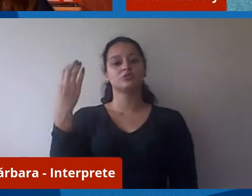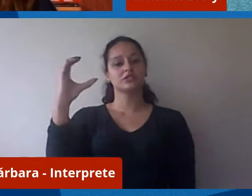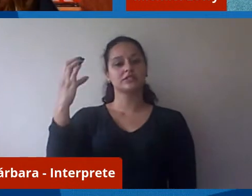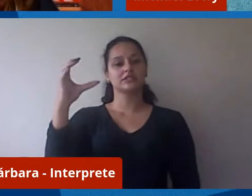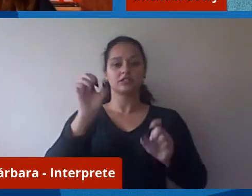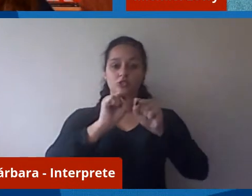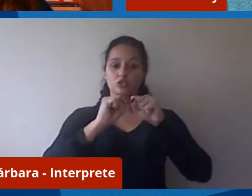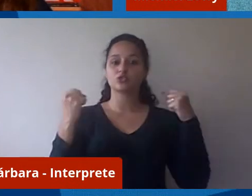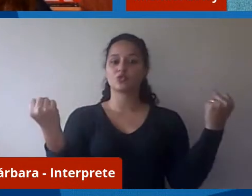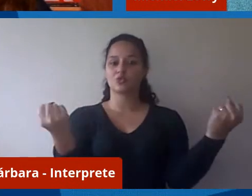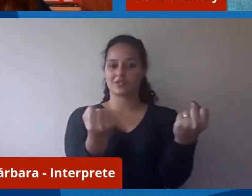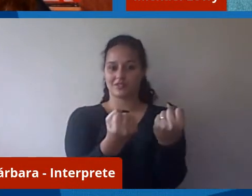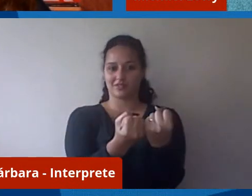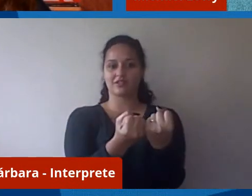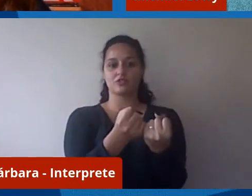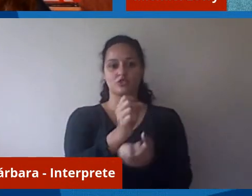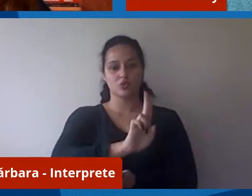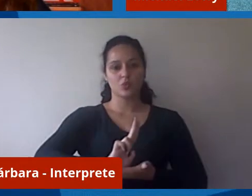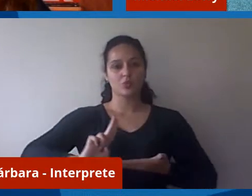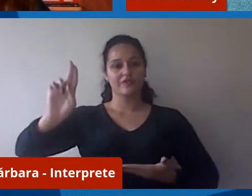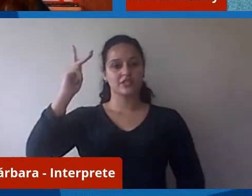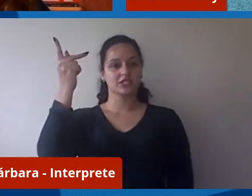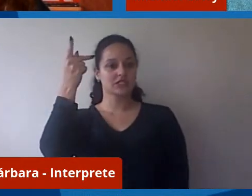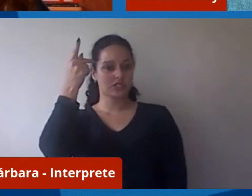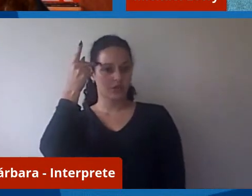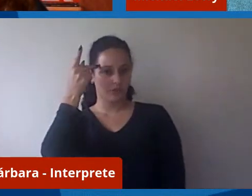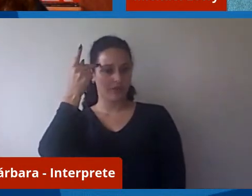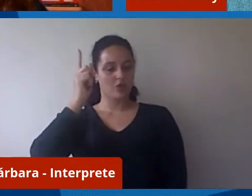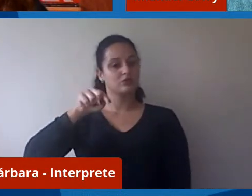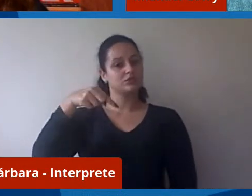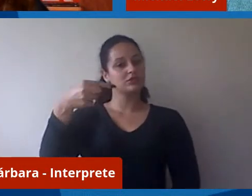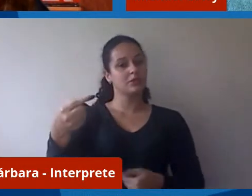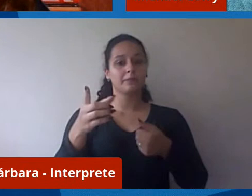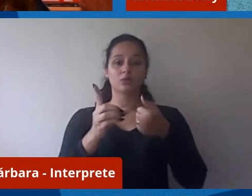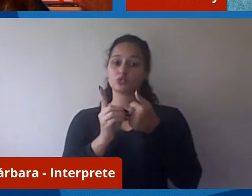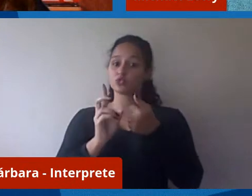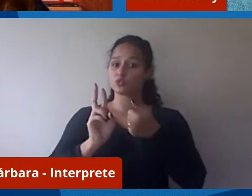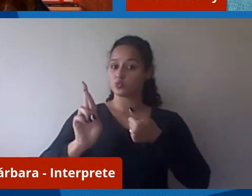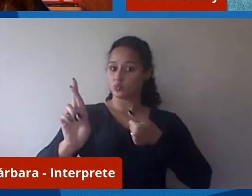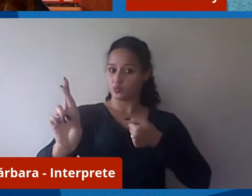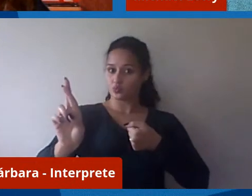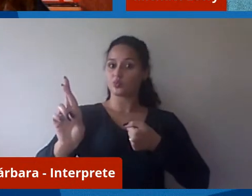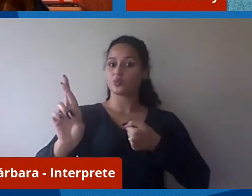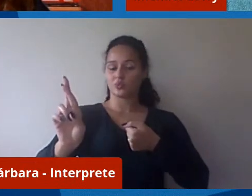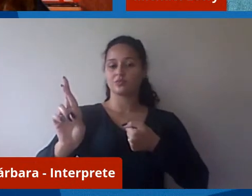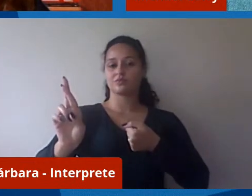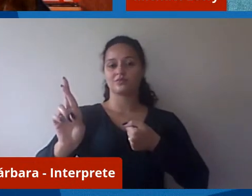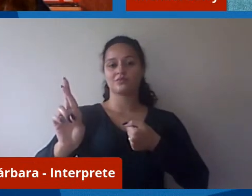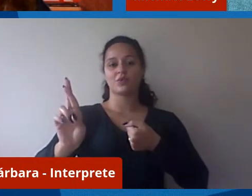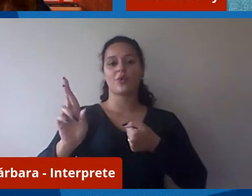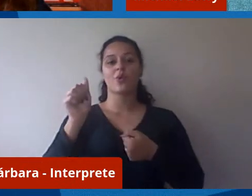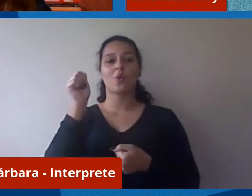depois doutorou-se na Sorbonne sobre a orientação de Lucian Goldman.